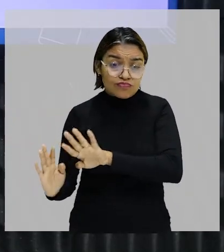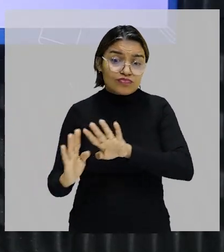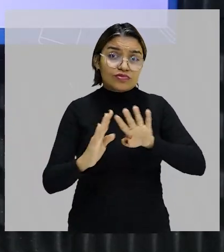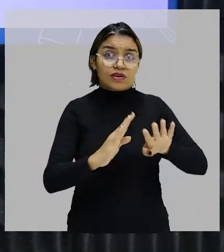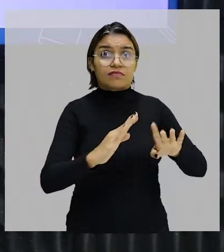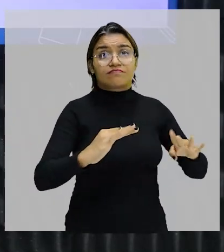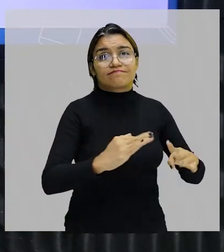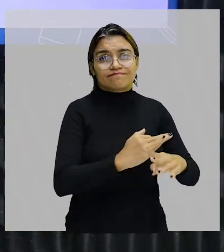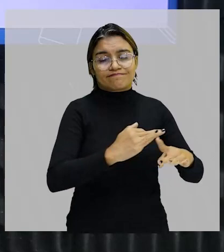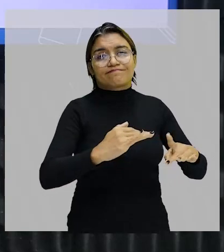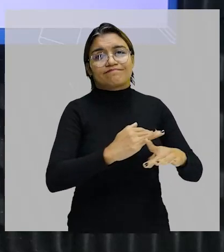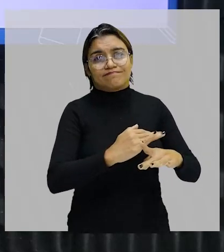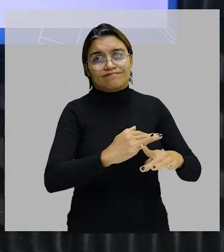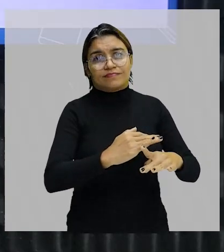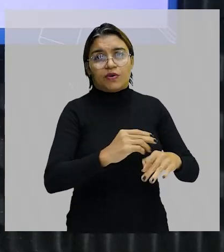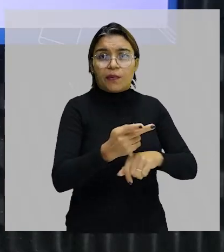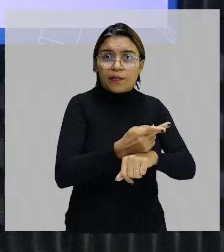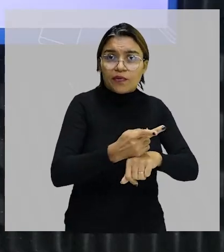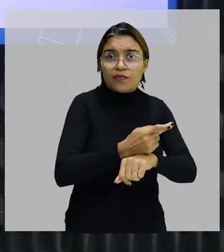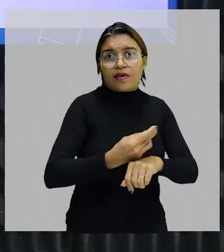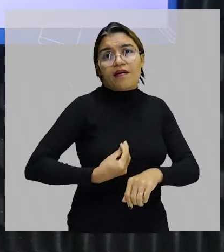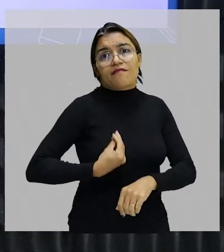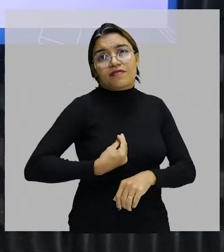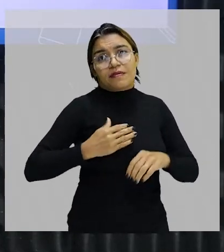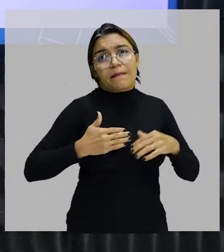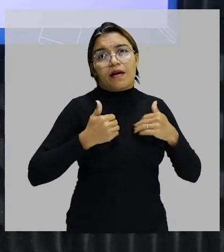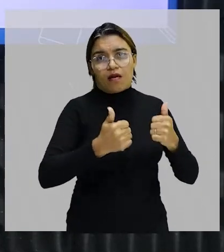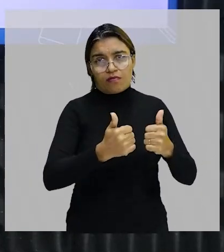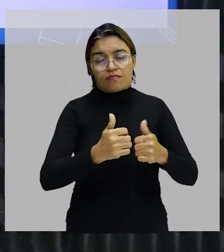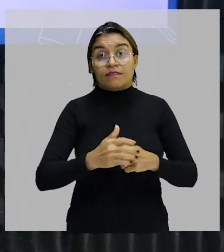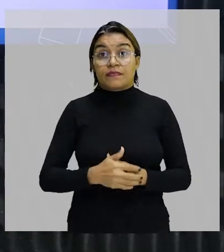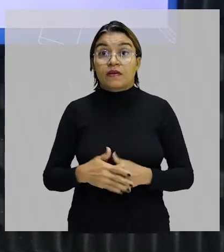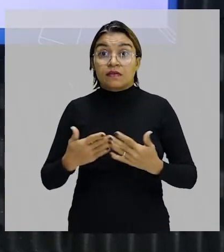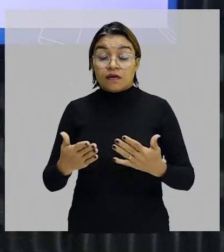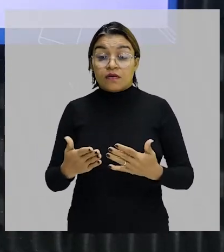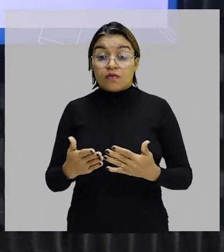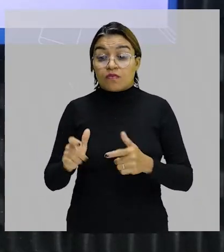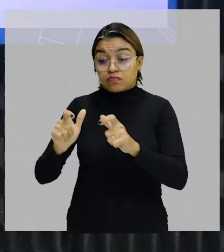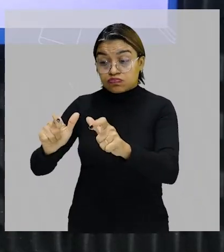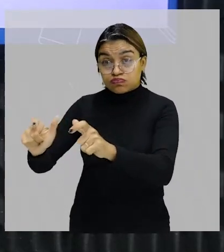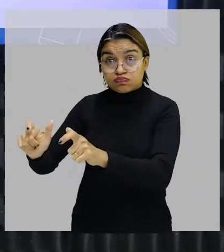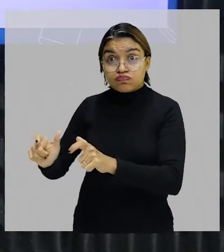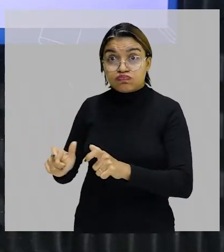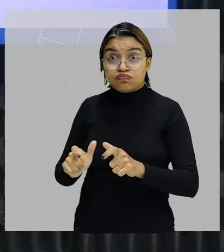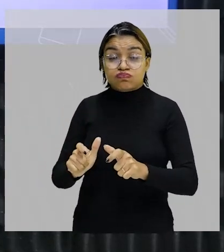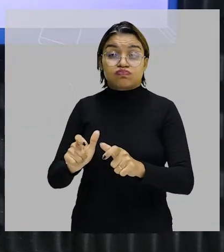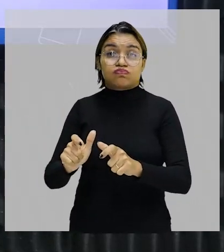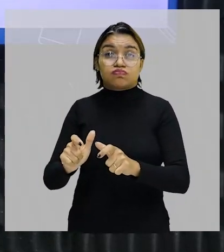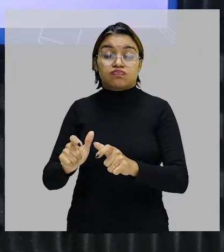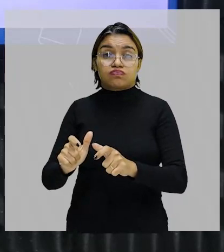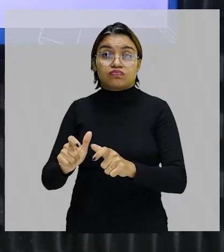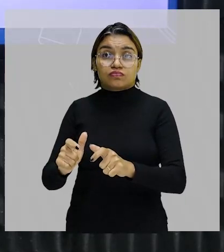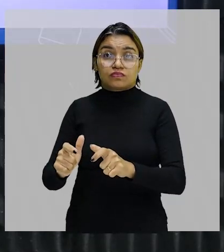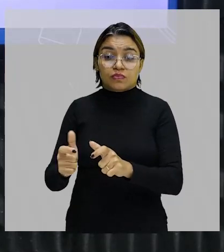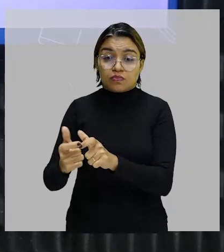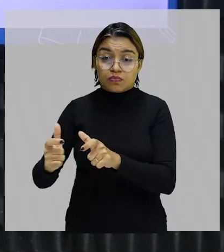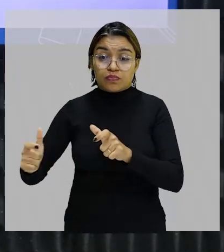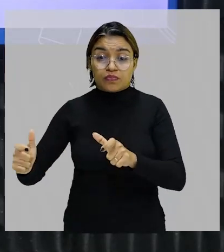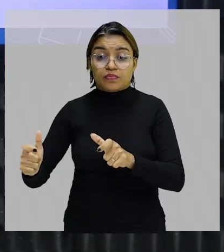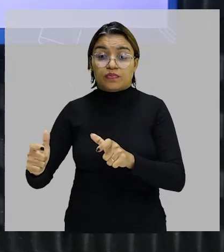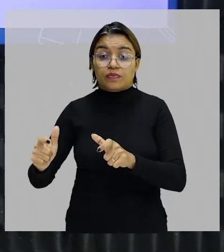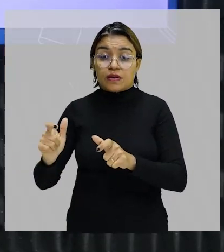de sobrevivência, tá certo? Então, muita atenção, a concentração fundiária ela vai impactar diretamente na